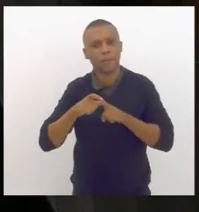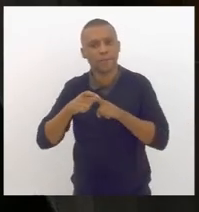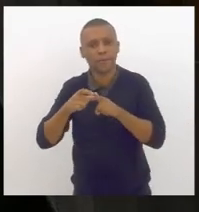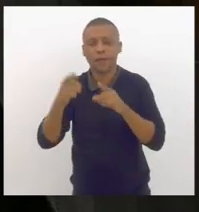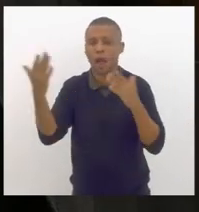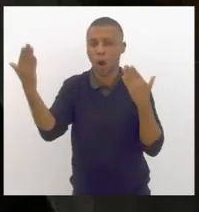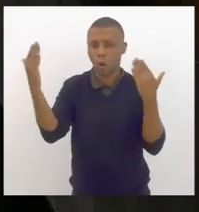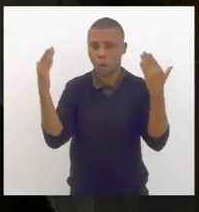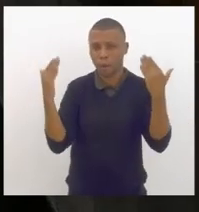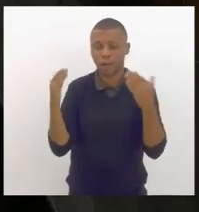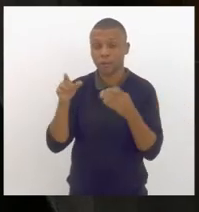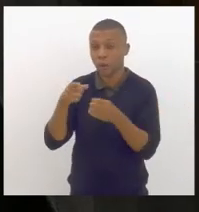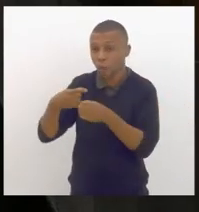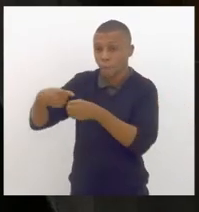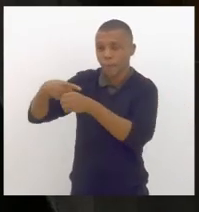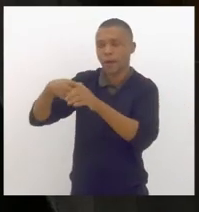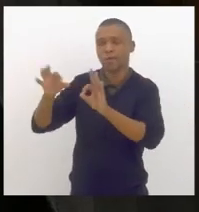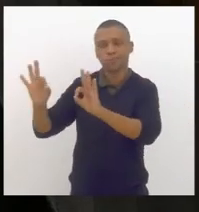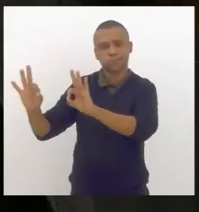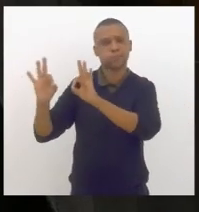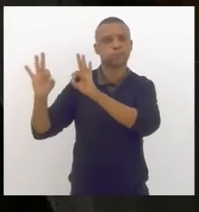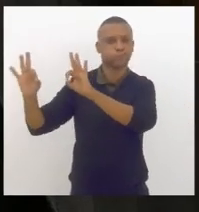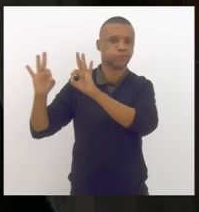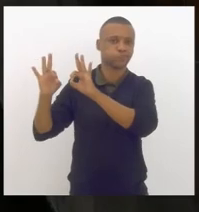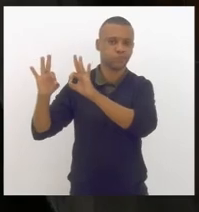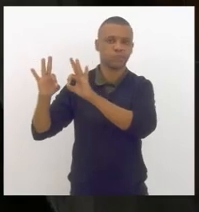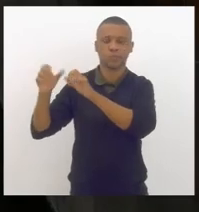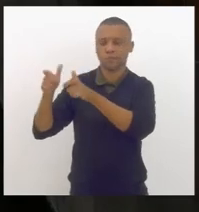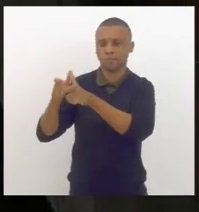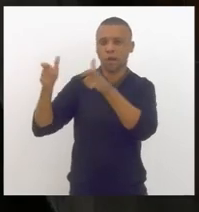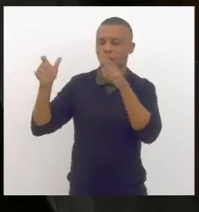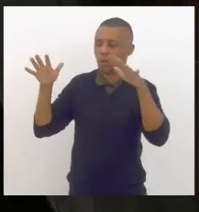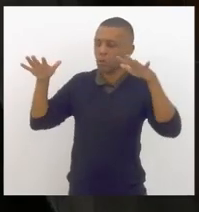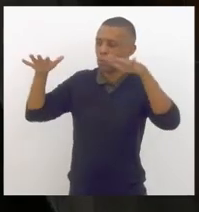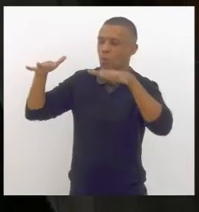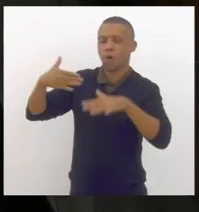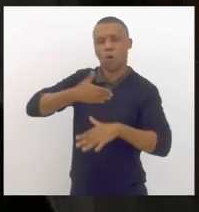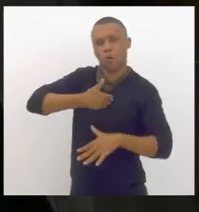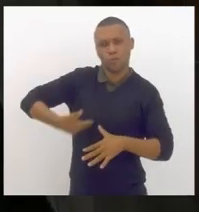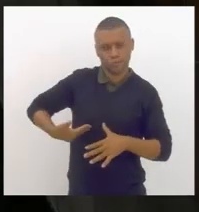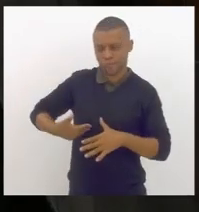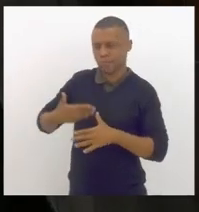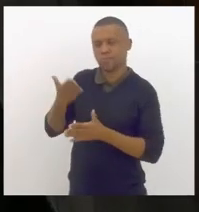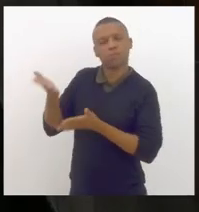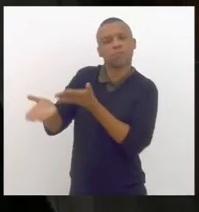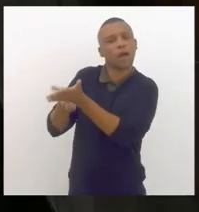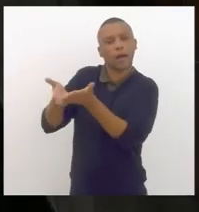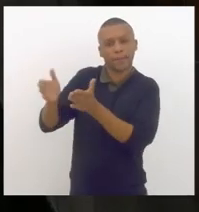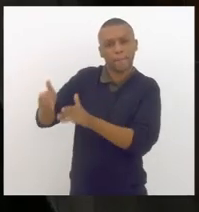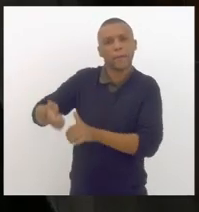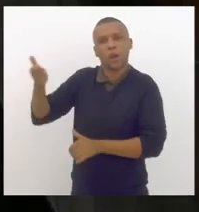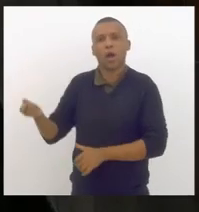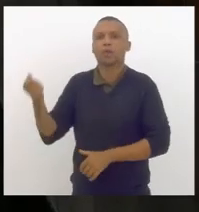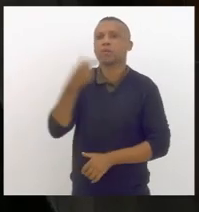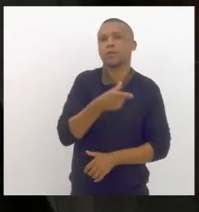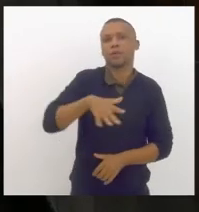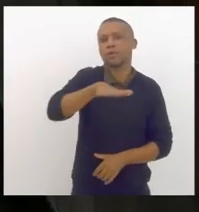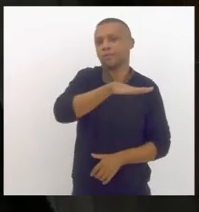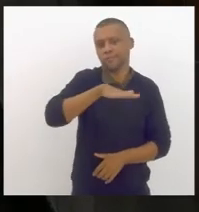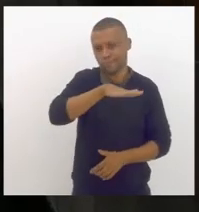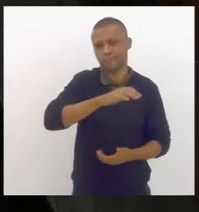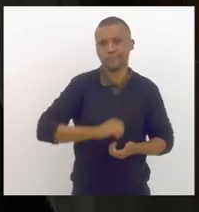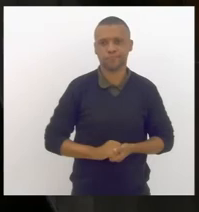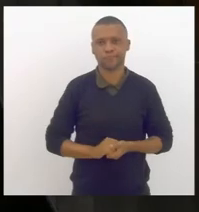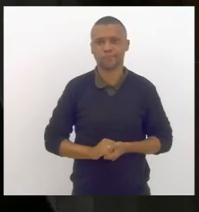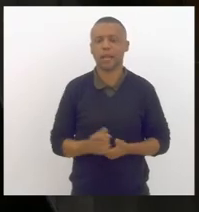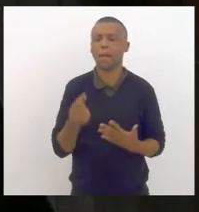com os bairros mais urbanizados e com maior presença do poder público. E, nesse sentido, nesta lei, a gente aponta, entre